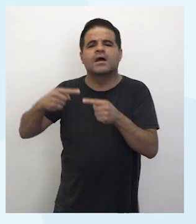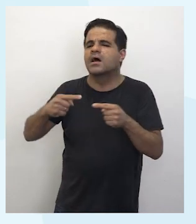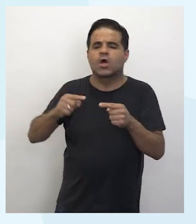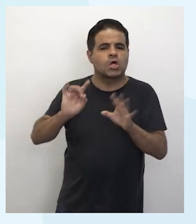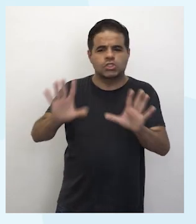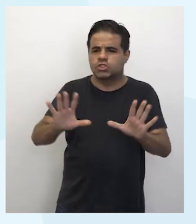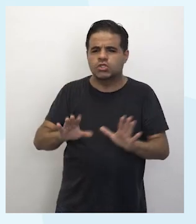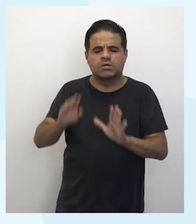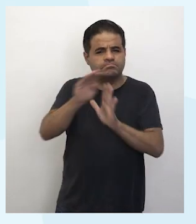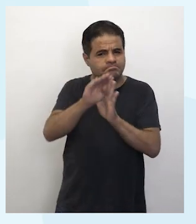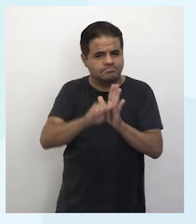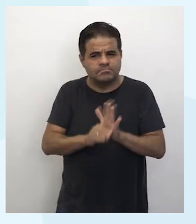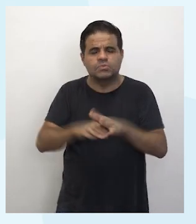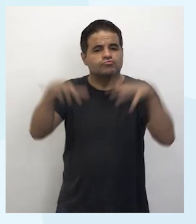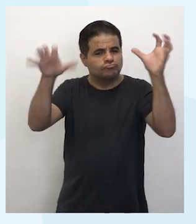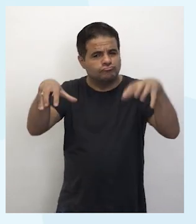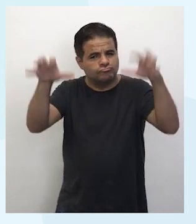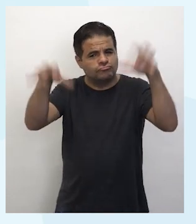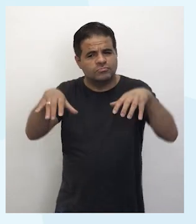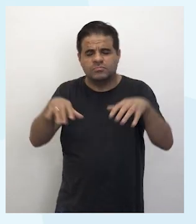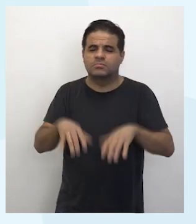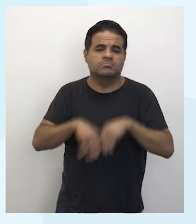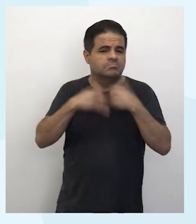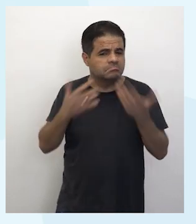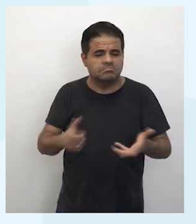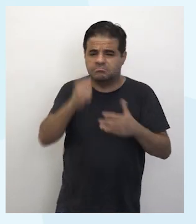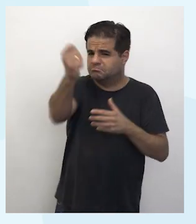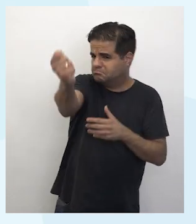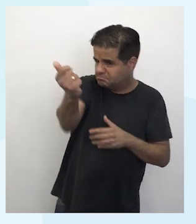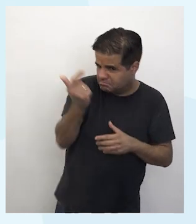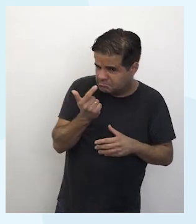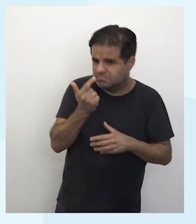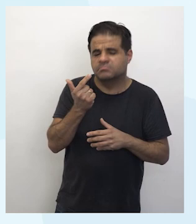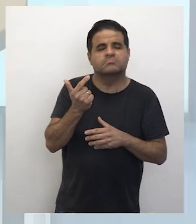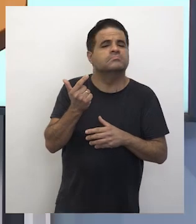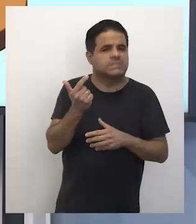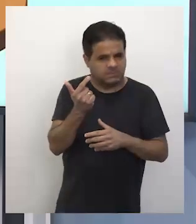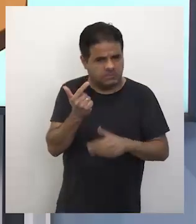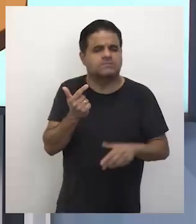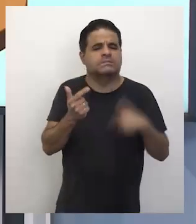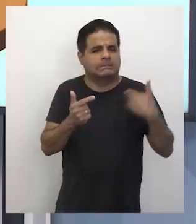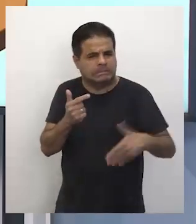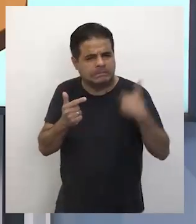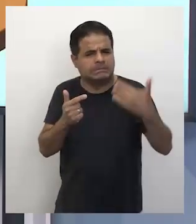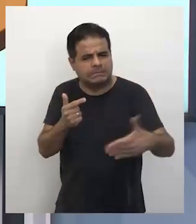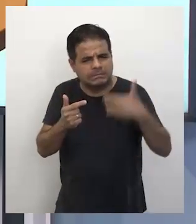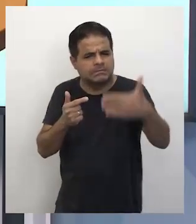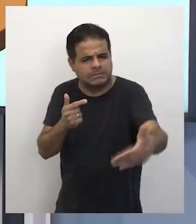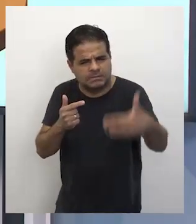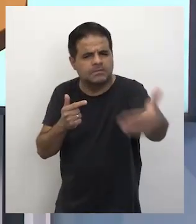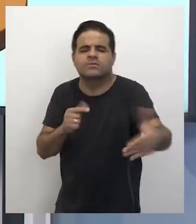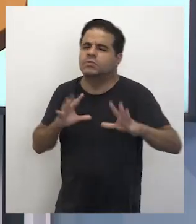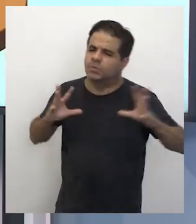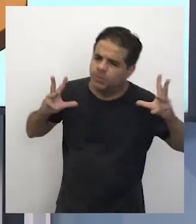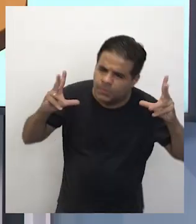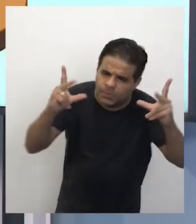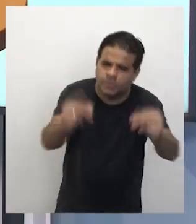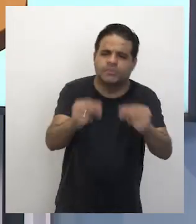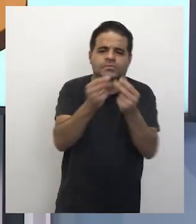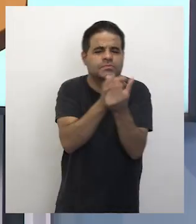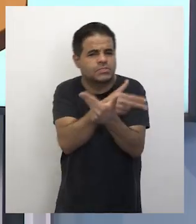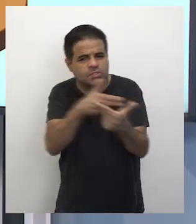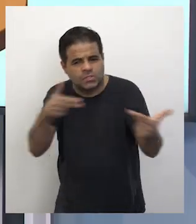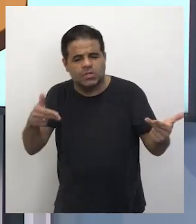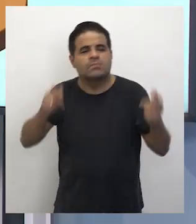só do regime de chuva, depender também do regime de sol, né? Ou de insolação, do regime de ventos, todas essas coisas